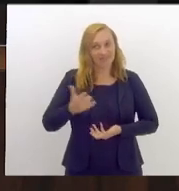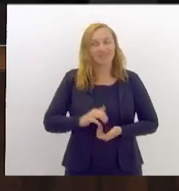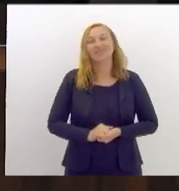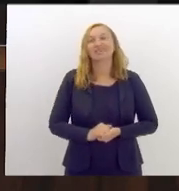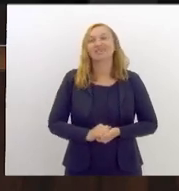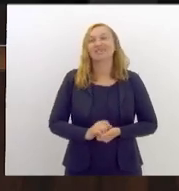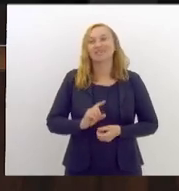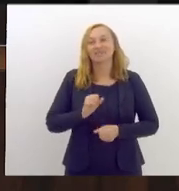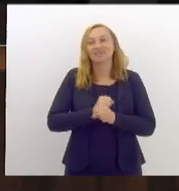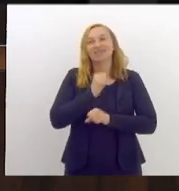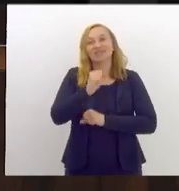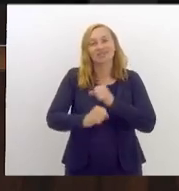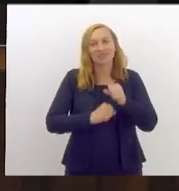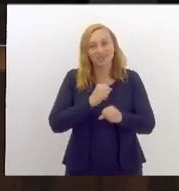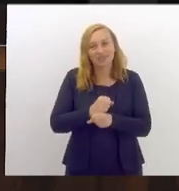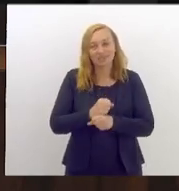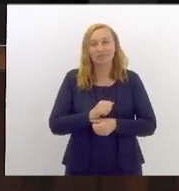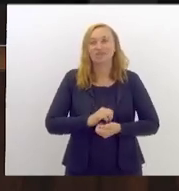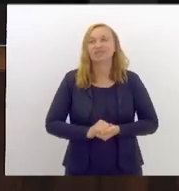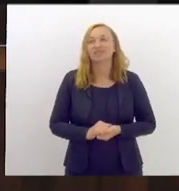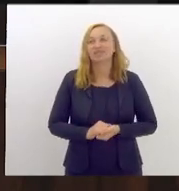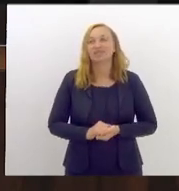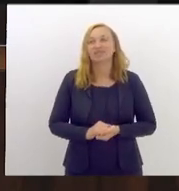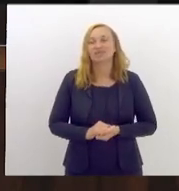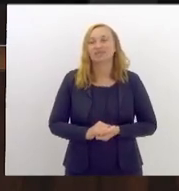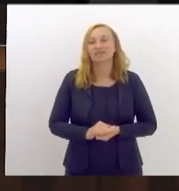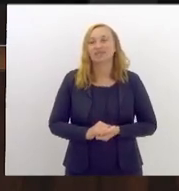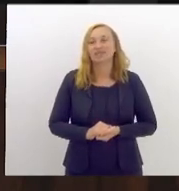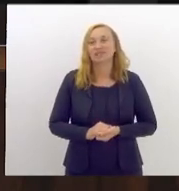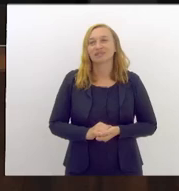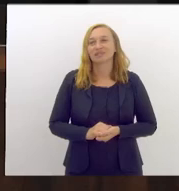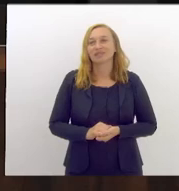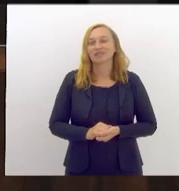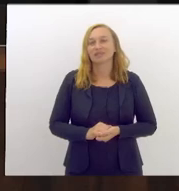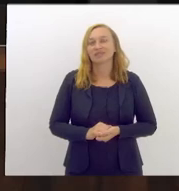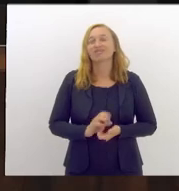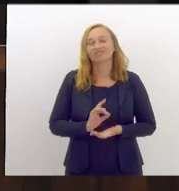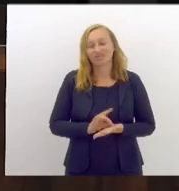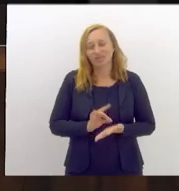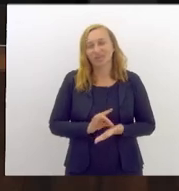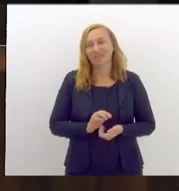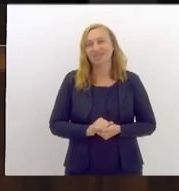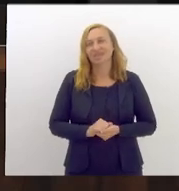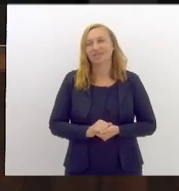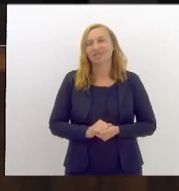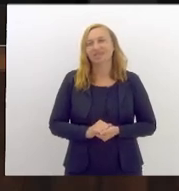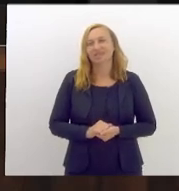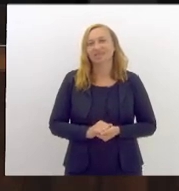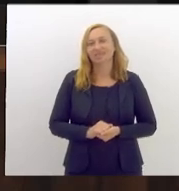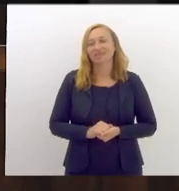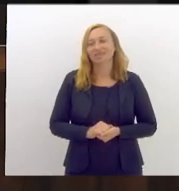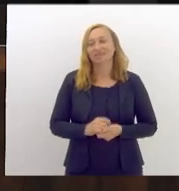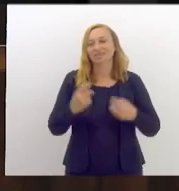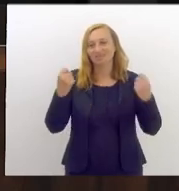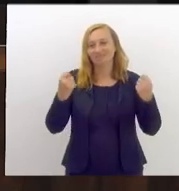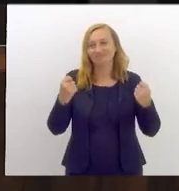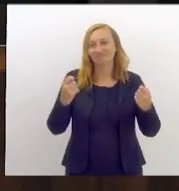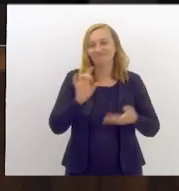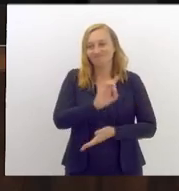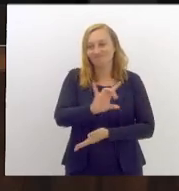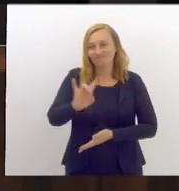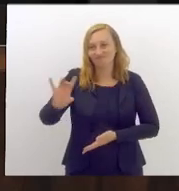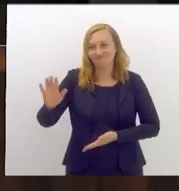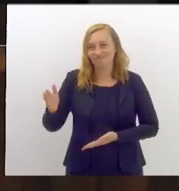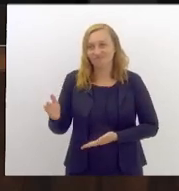próximo para o próximo mandato e de verdade cada um de vocês